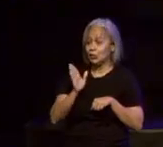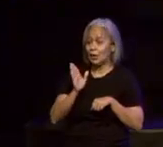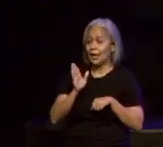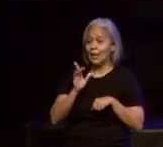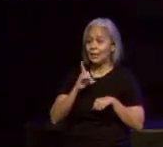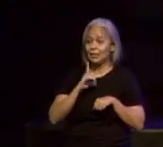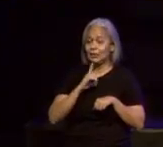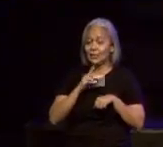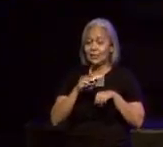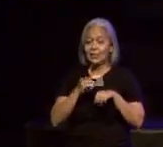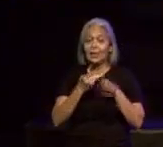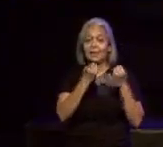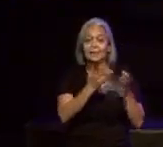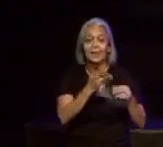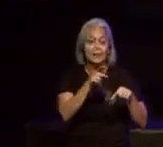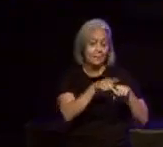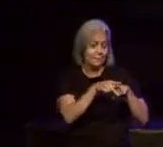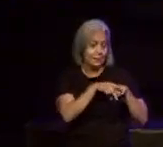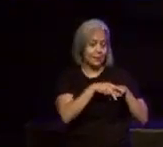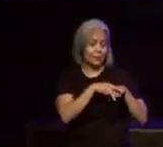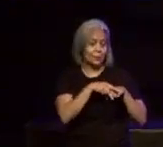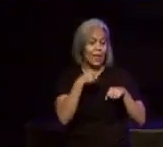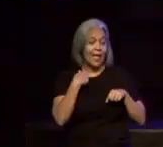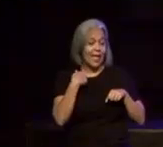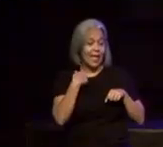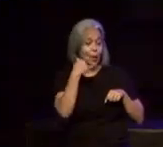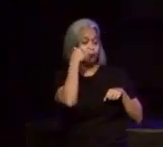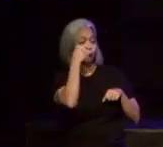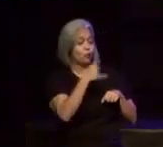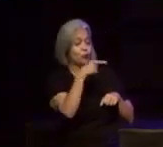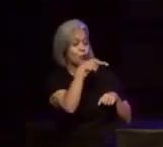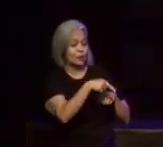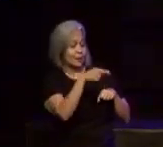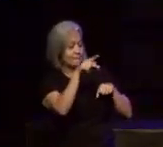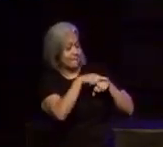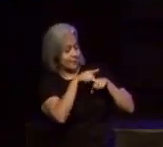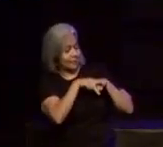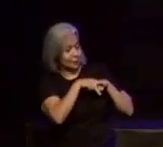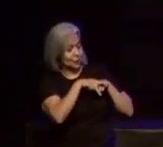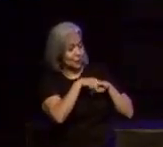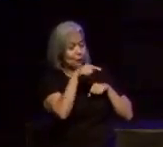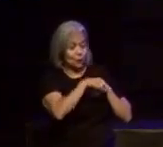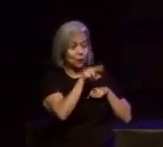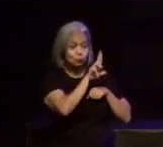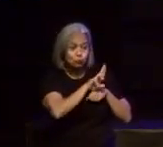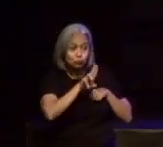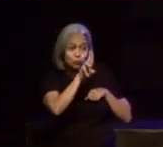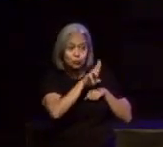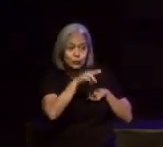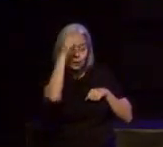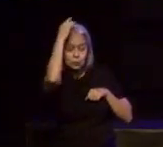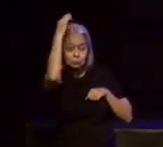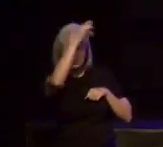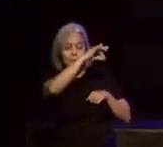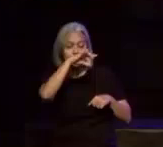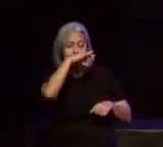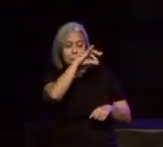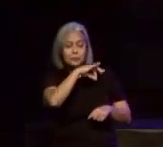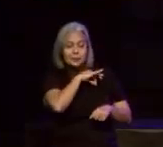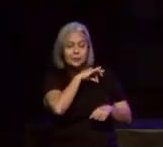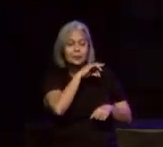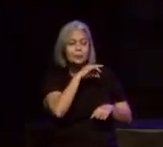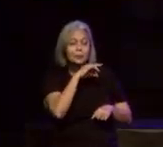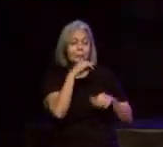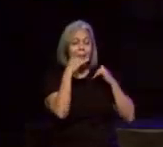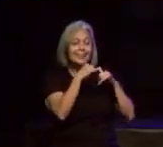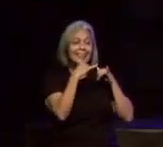fala, eu agora lhe digo que você é Pedro, você que foi usado agora pelo Espírito Santo para declarar essa verdade.